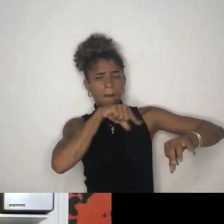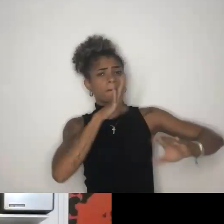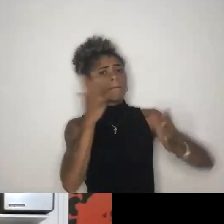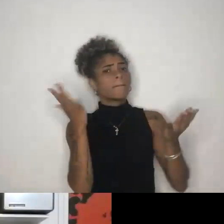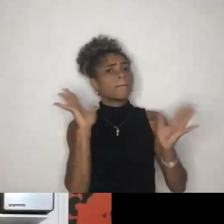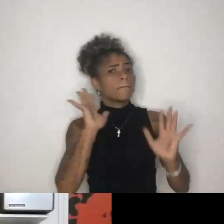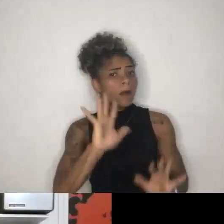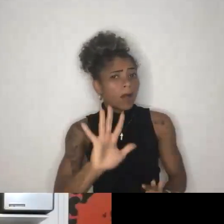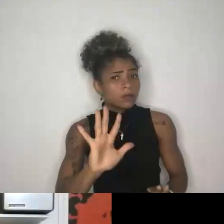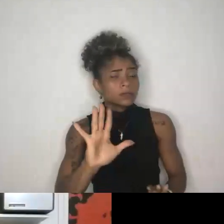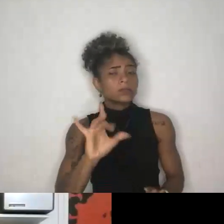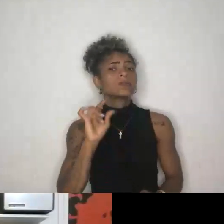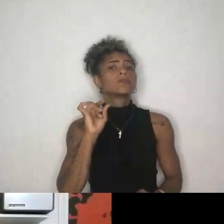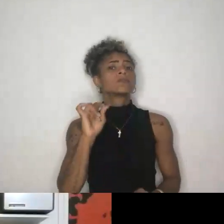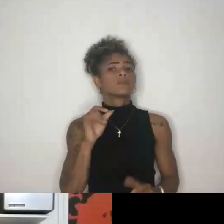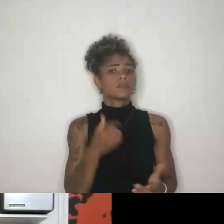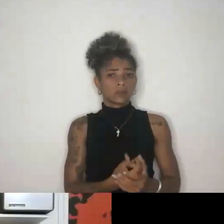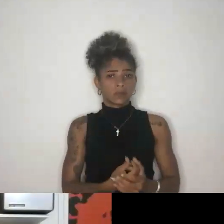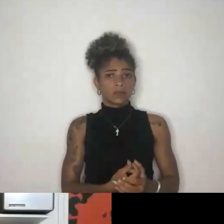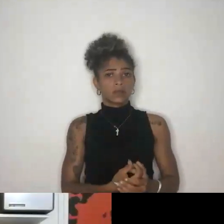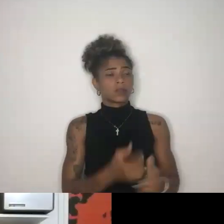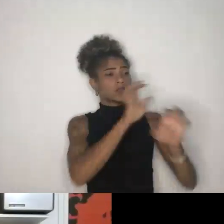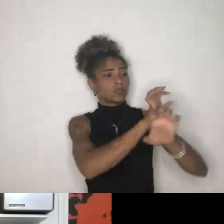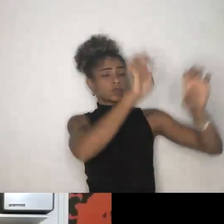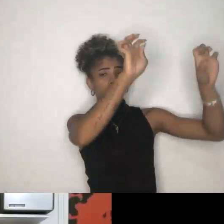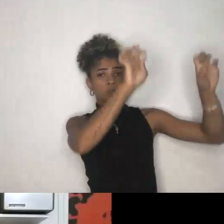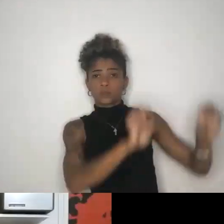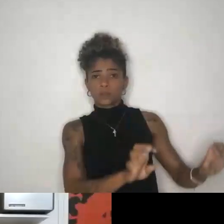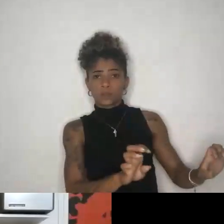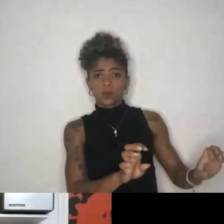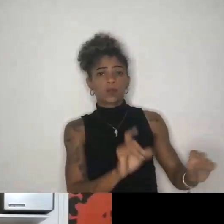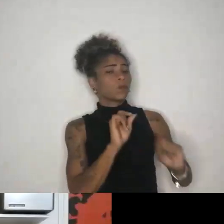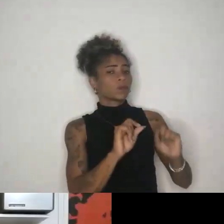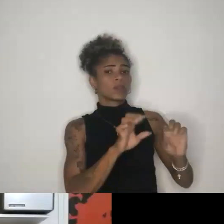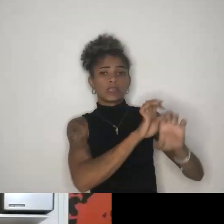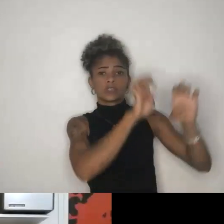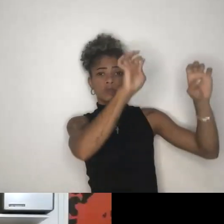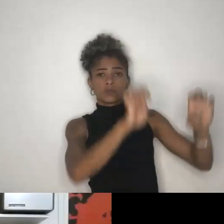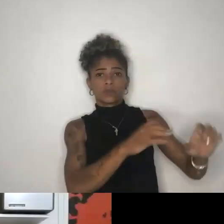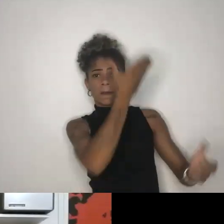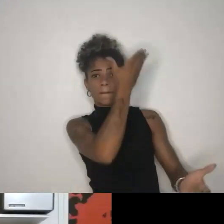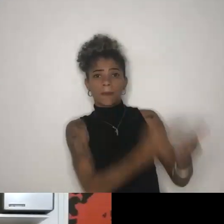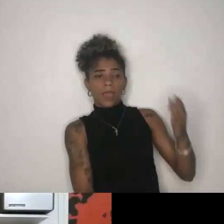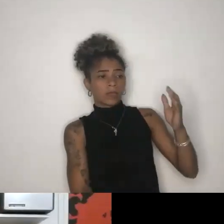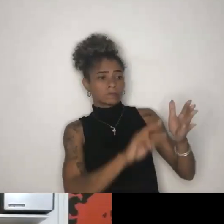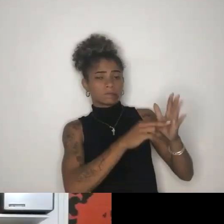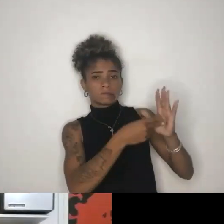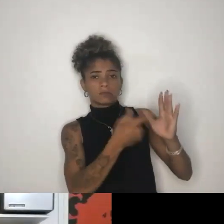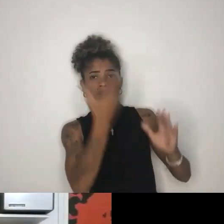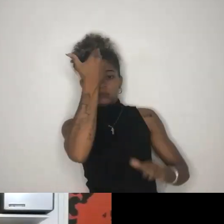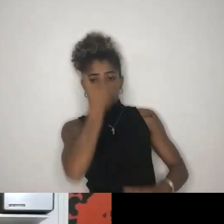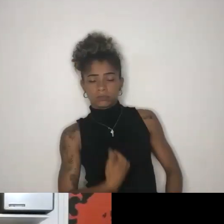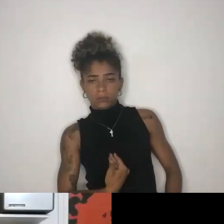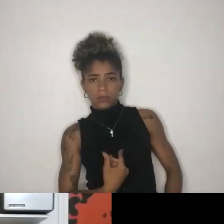acaba estruturando tudo e aí no Que estrutura eles perdem sentido para ela e